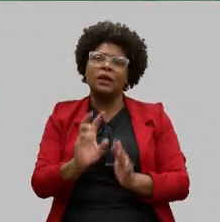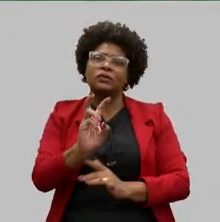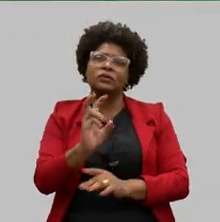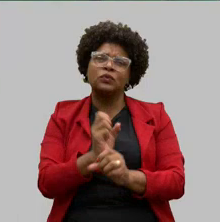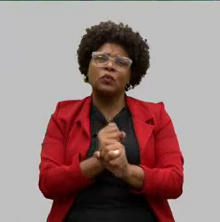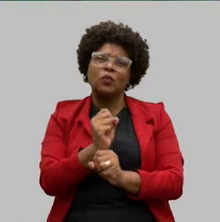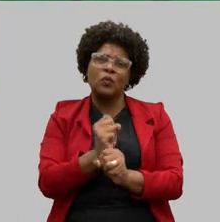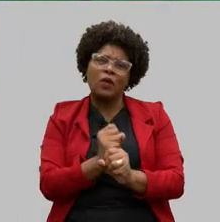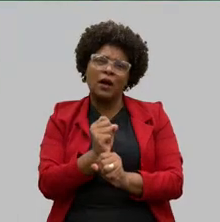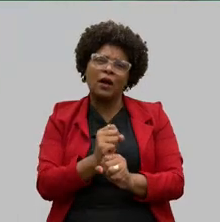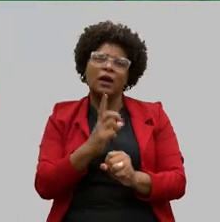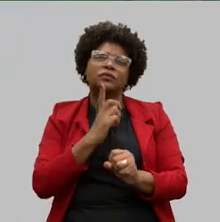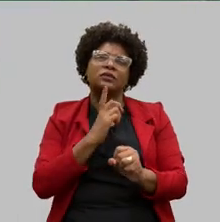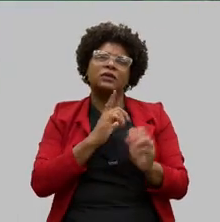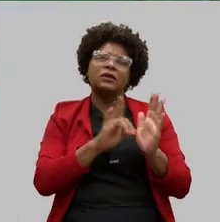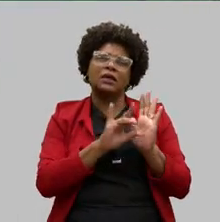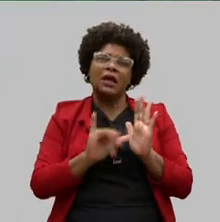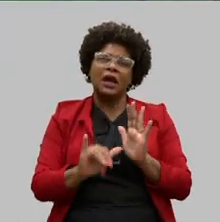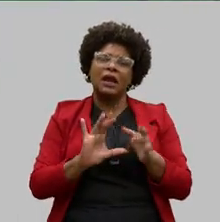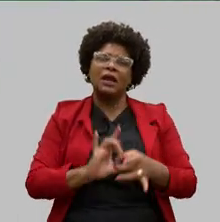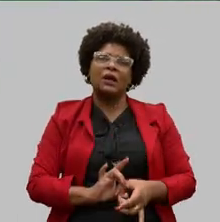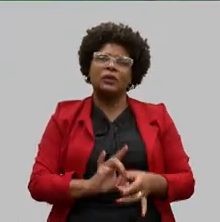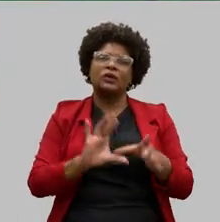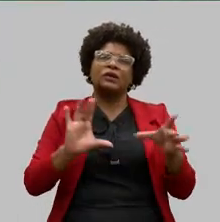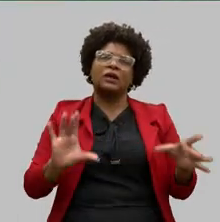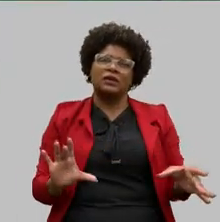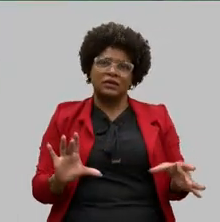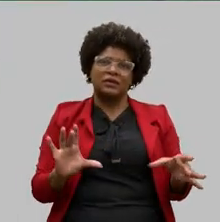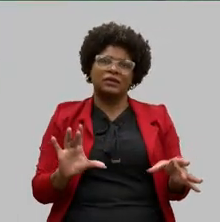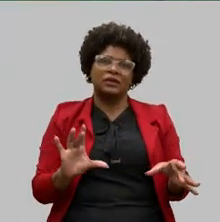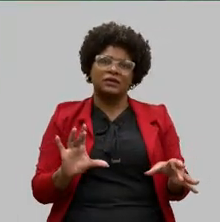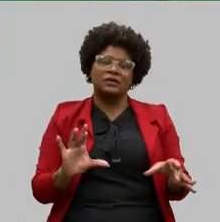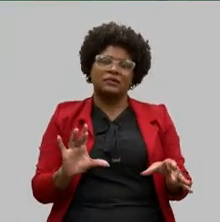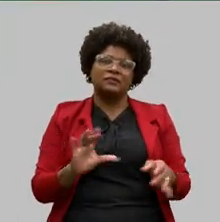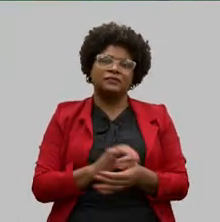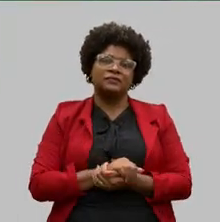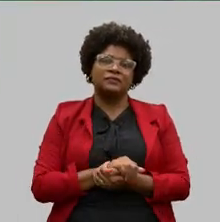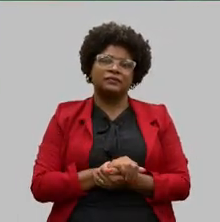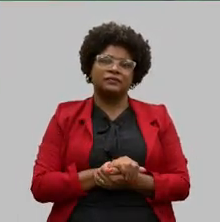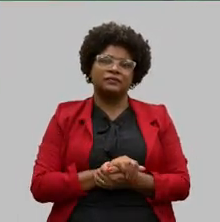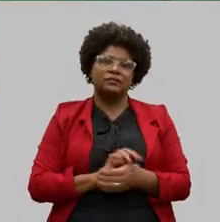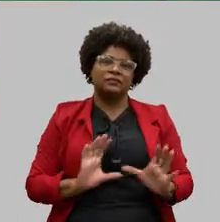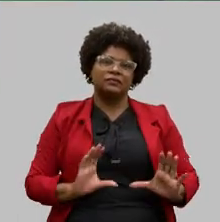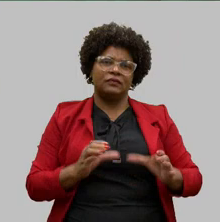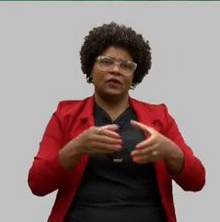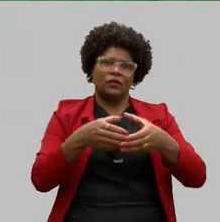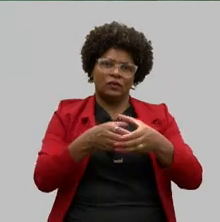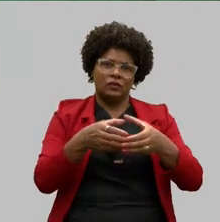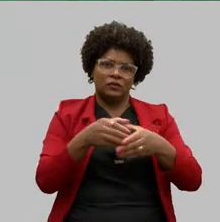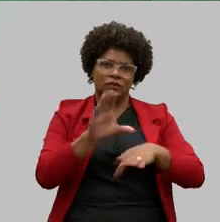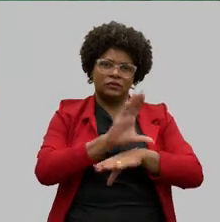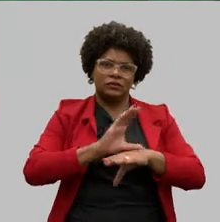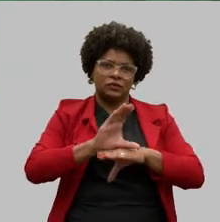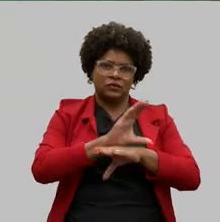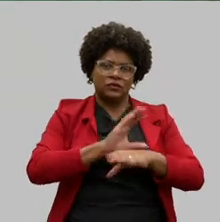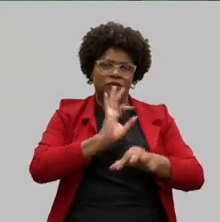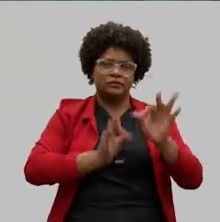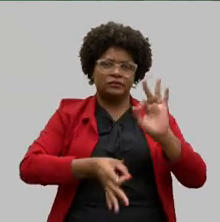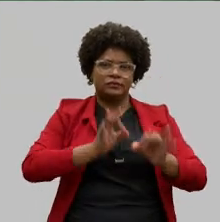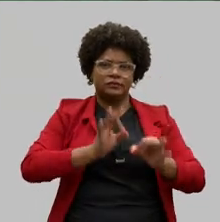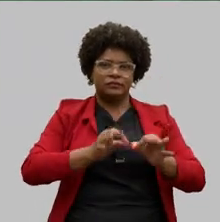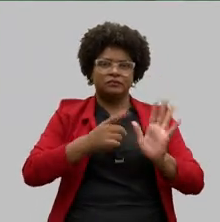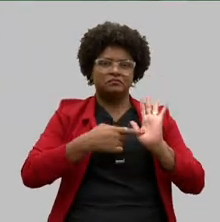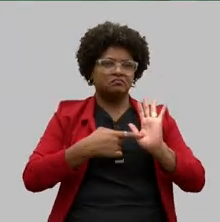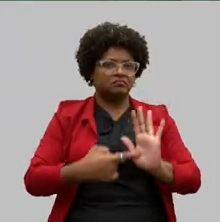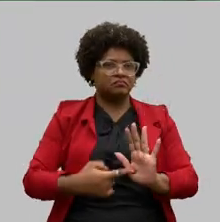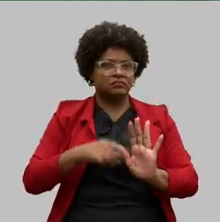publicação da Lei autorizativa não tiver sido dado destinação prevista a comissão de constituição e justiça apresentou